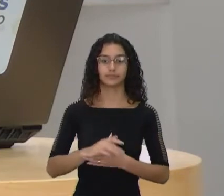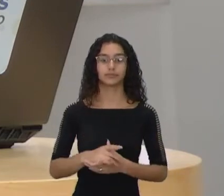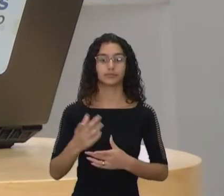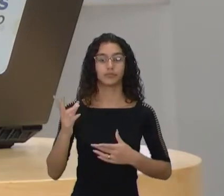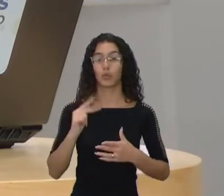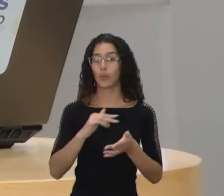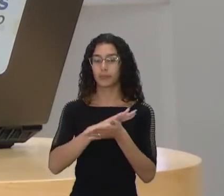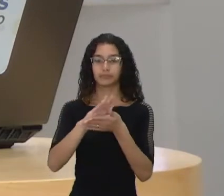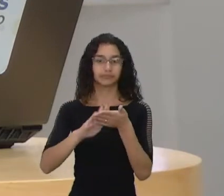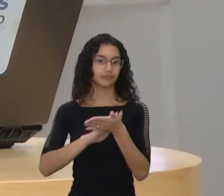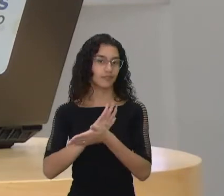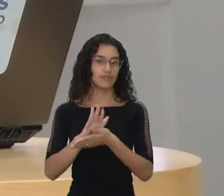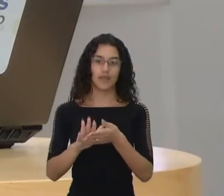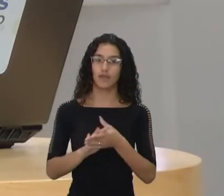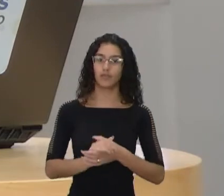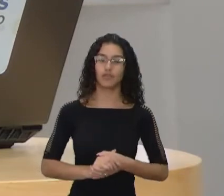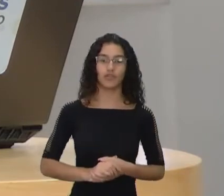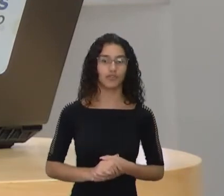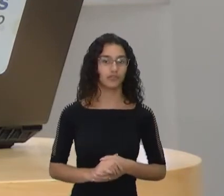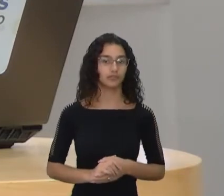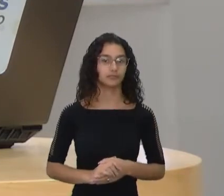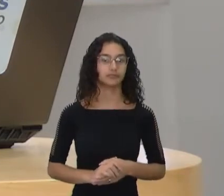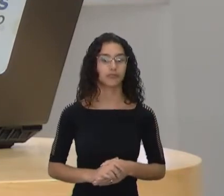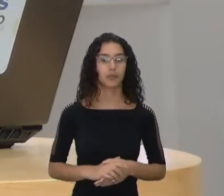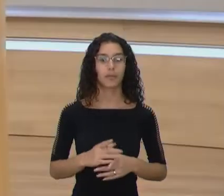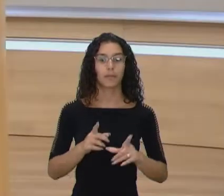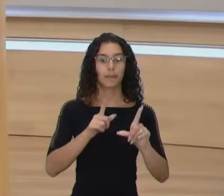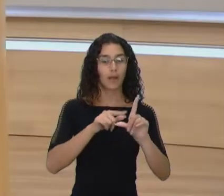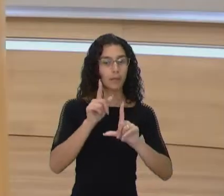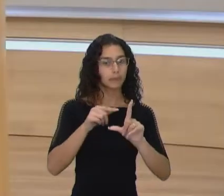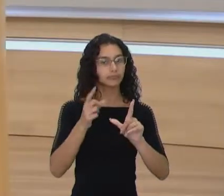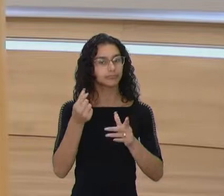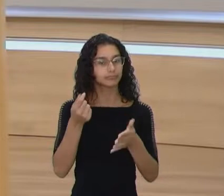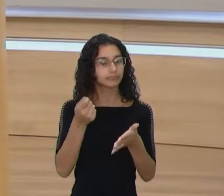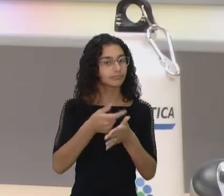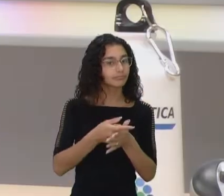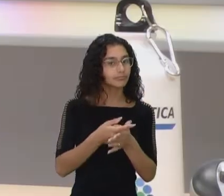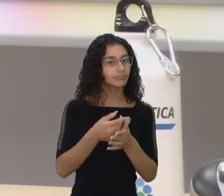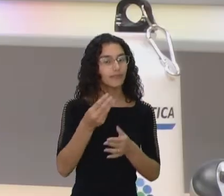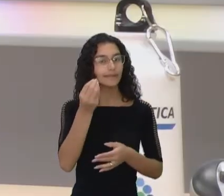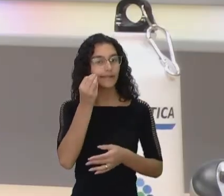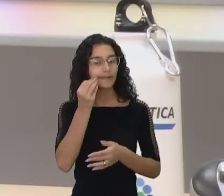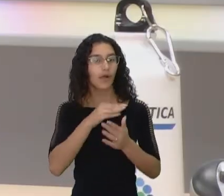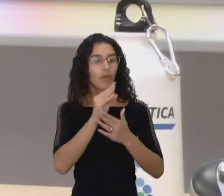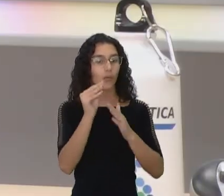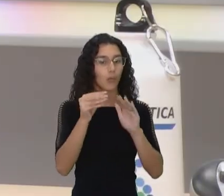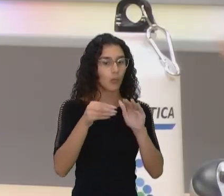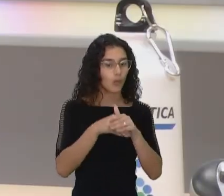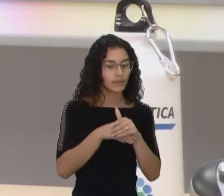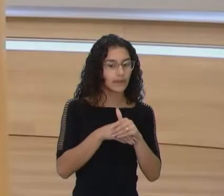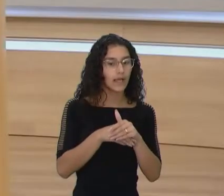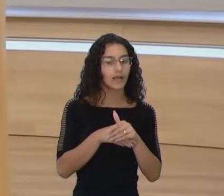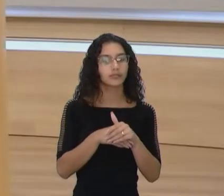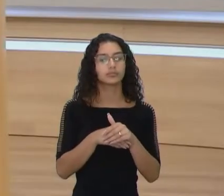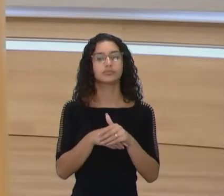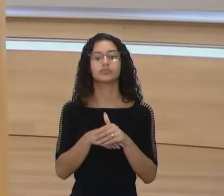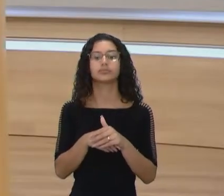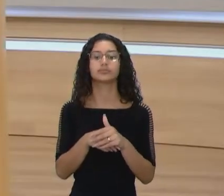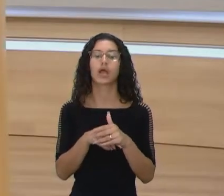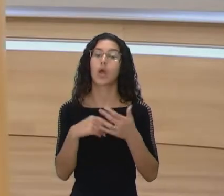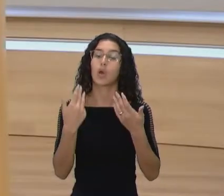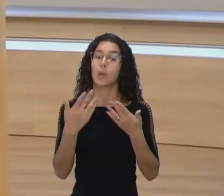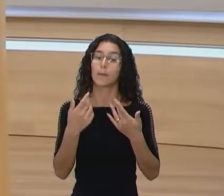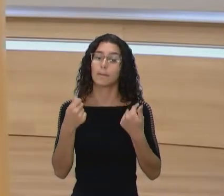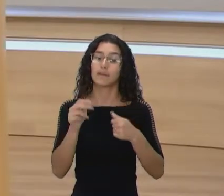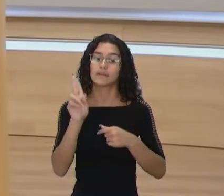sem. A gente vai conseguir gastar sempre um pouquinho, né? E conseguir tentar guardar um pouquinho pensando... Para essas emergências, né? Para poder